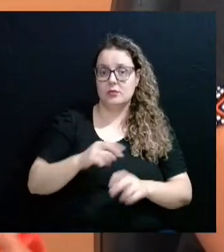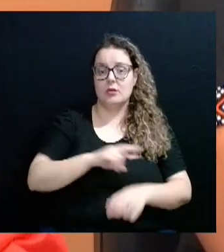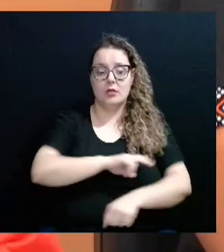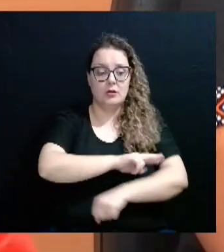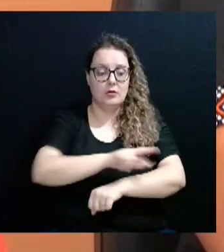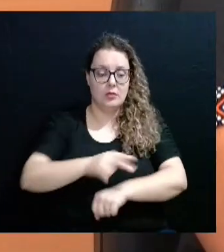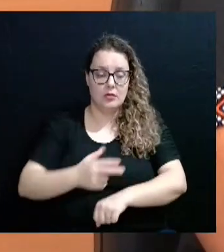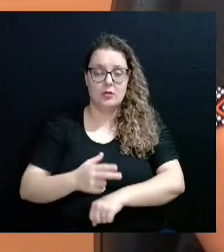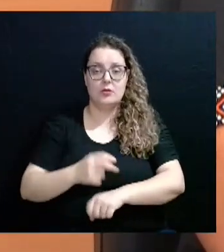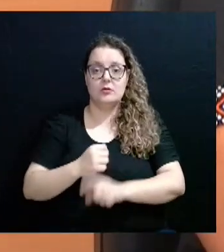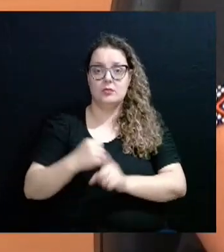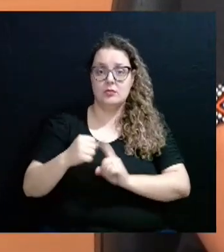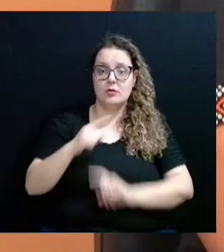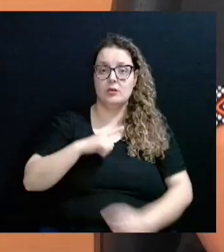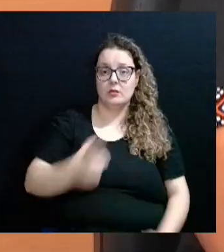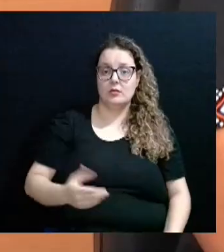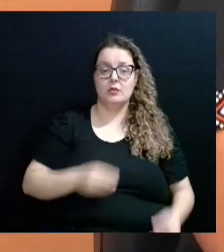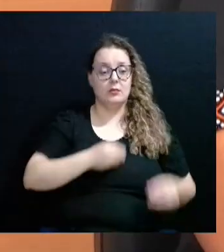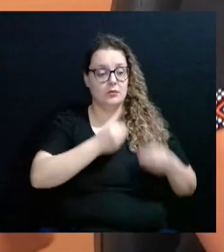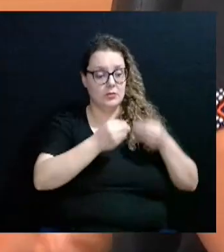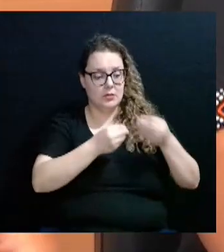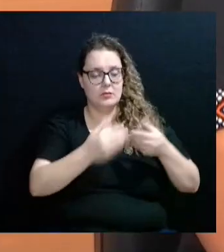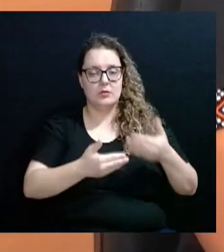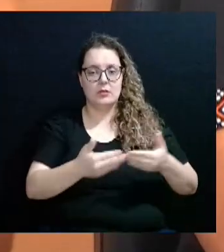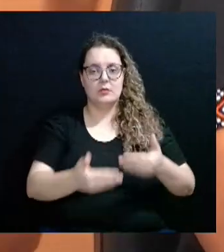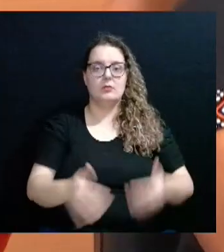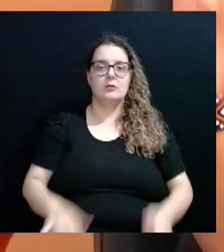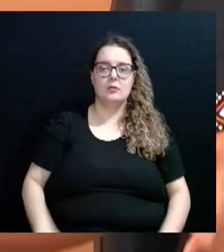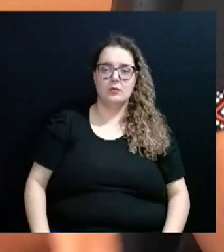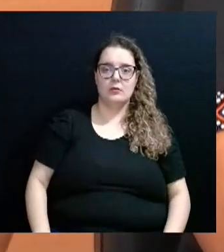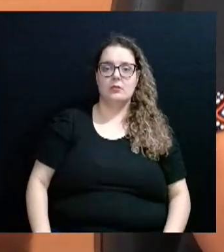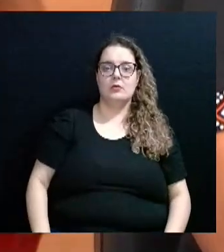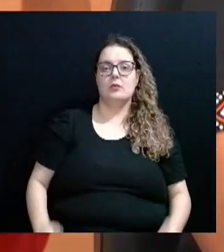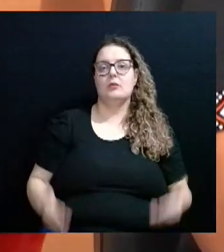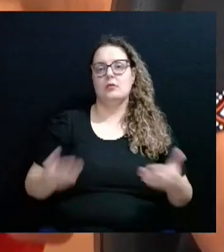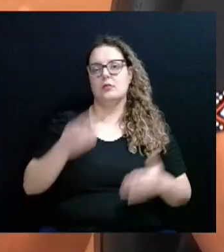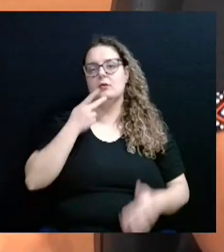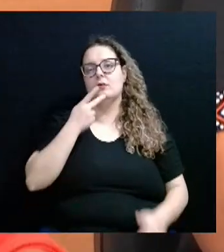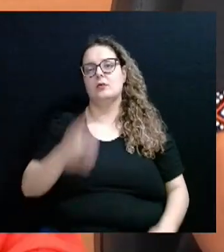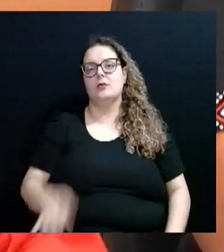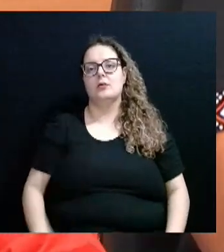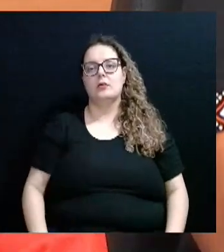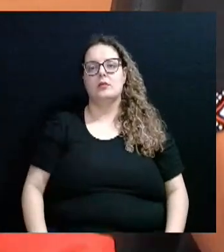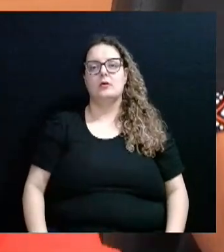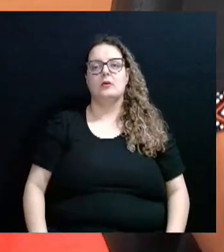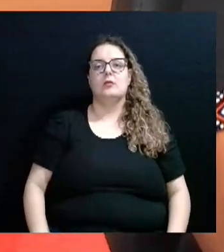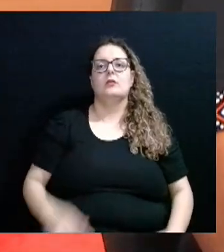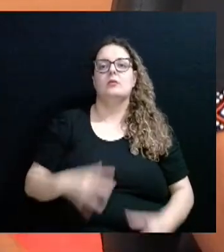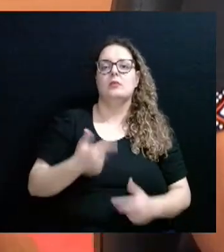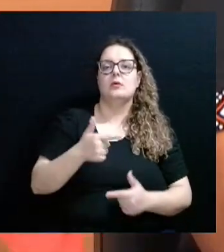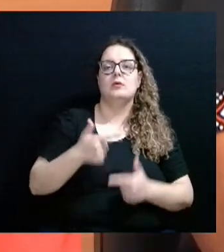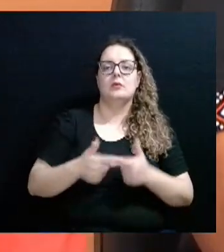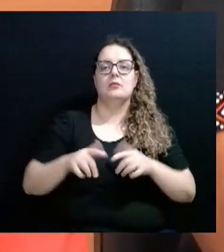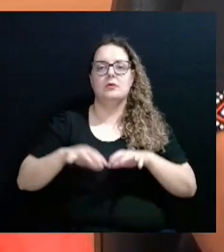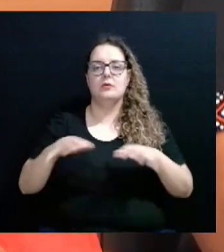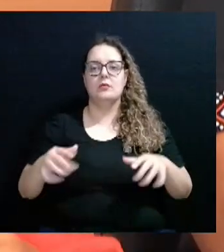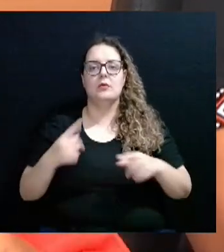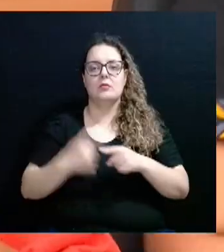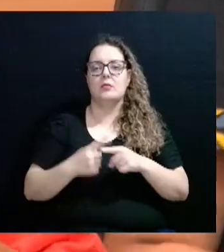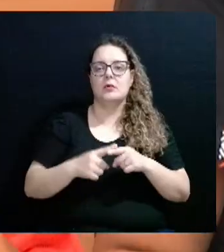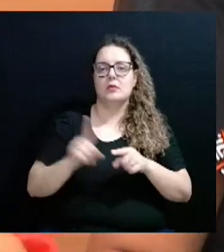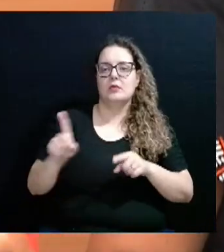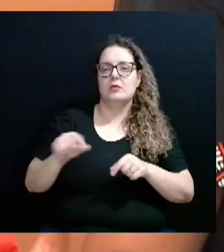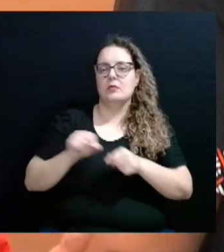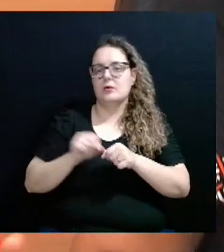desse processo. Mesmo que eles dizem hoje em dia que não tem que ter reparação, não tem que ter nada, porque eles não fizeram nada, porque isso está no